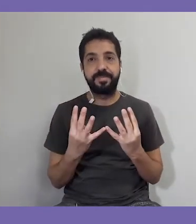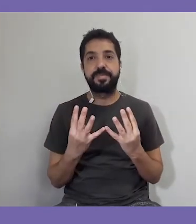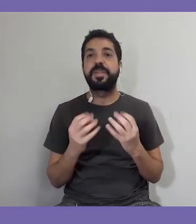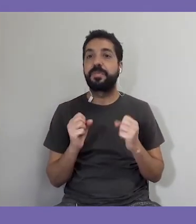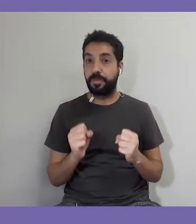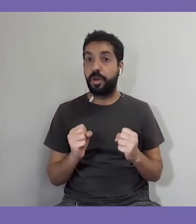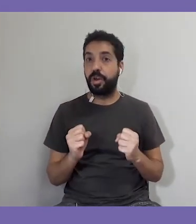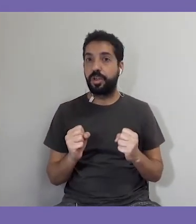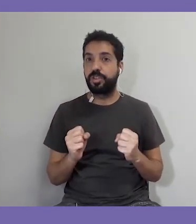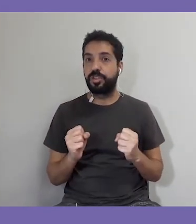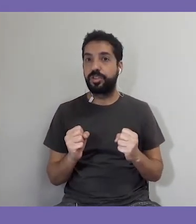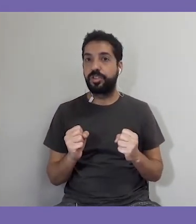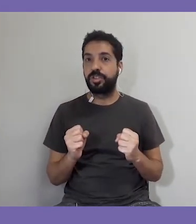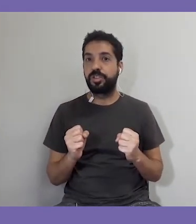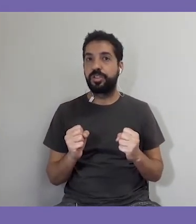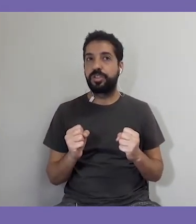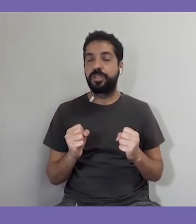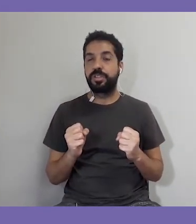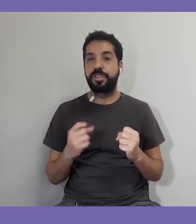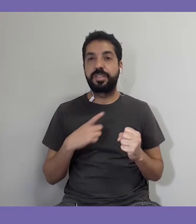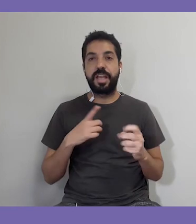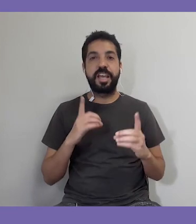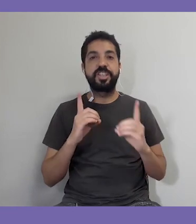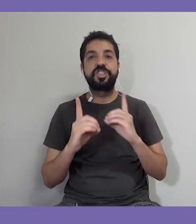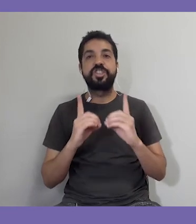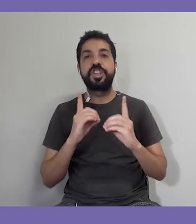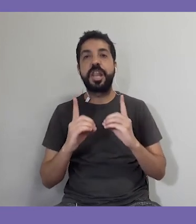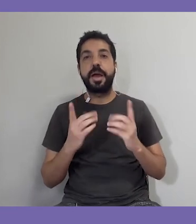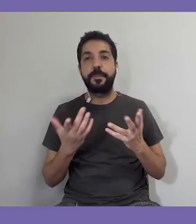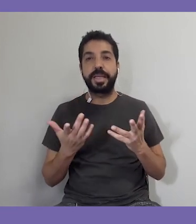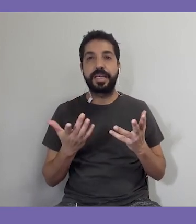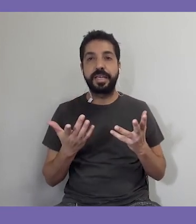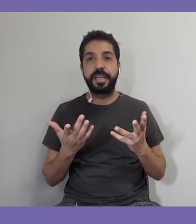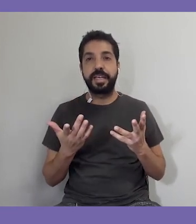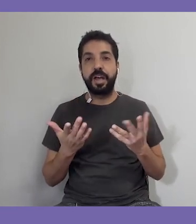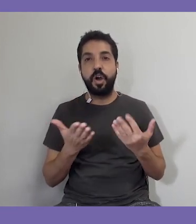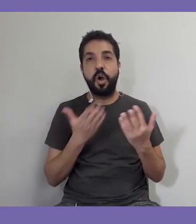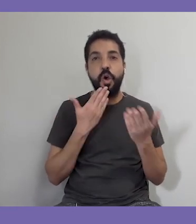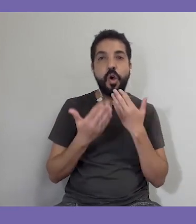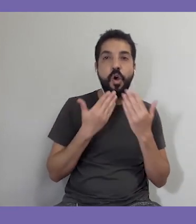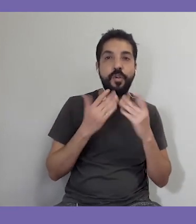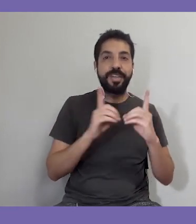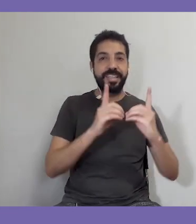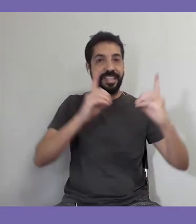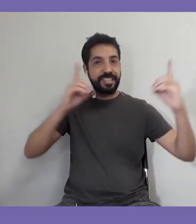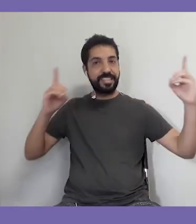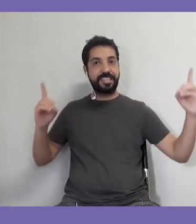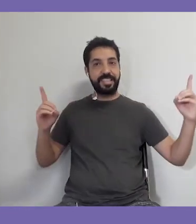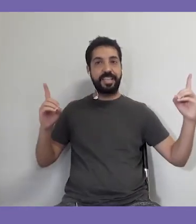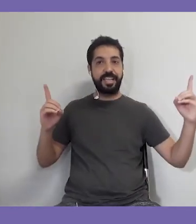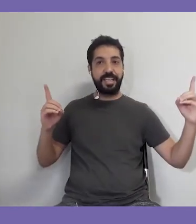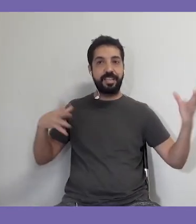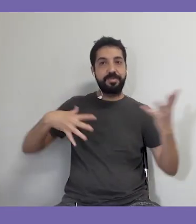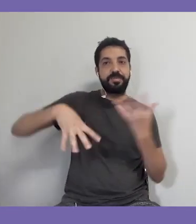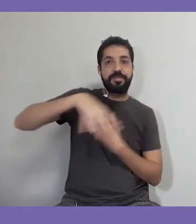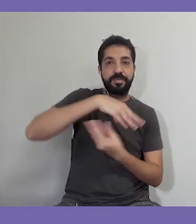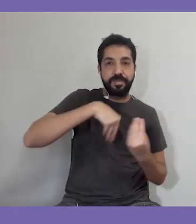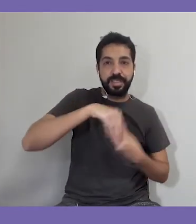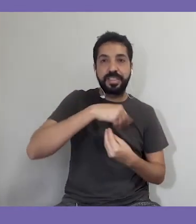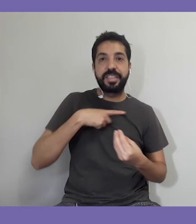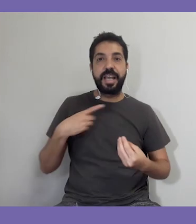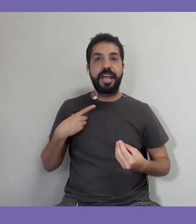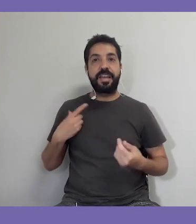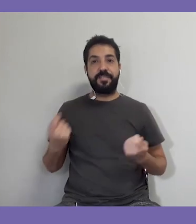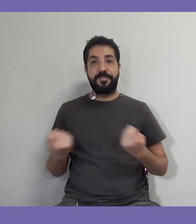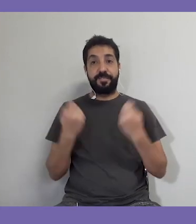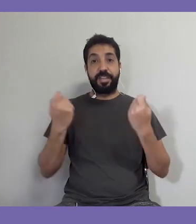gente pode talvez incorporar alguma dessas dinâmicas de conversas à distância, né?